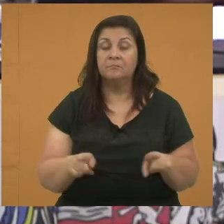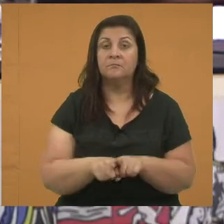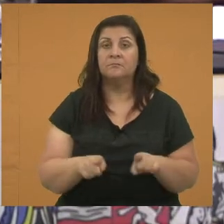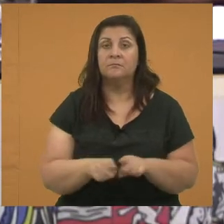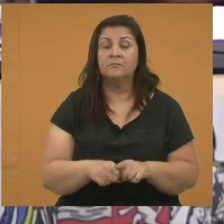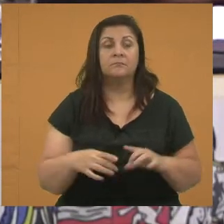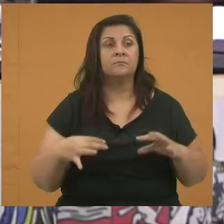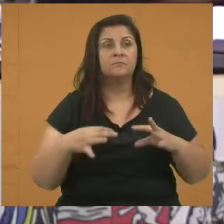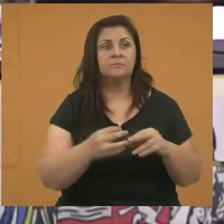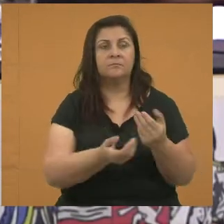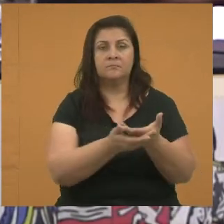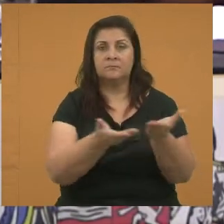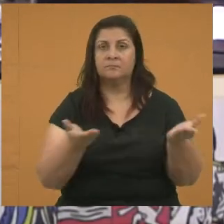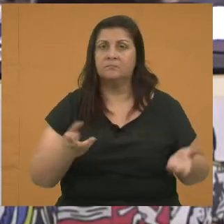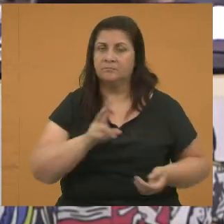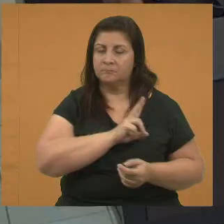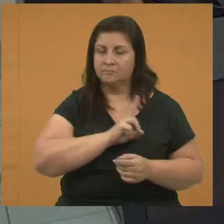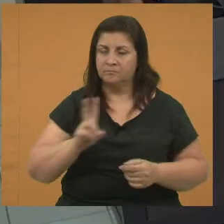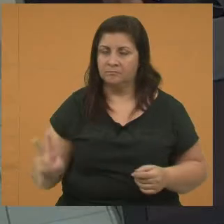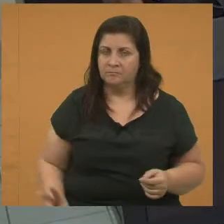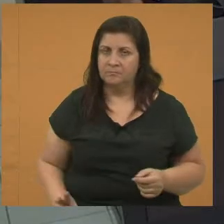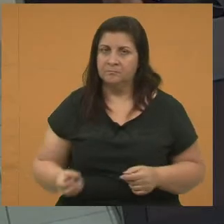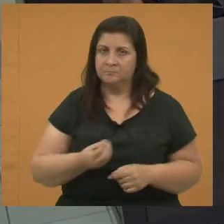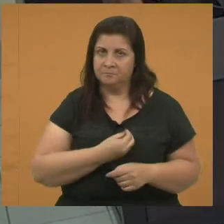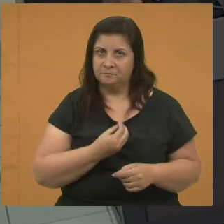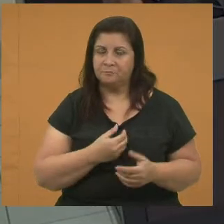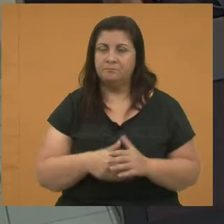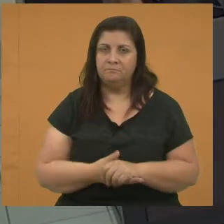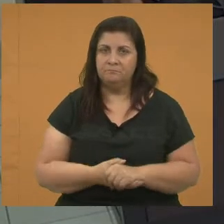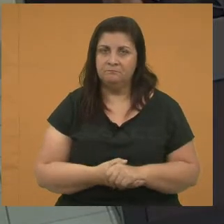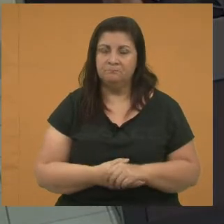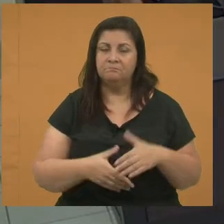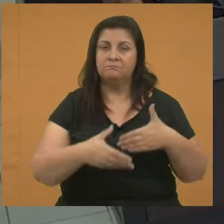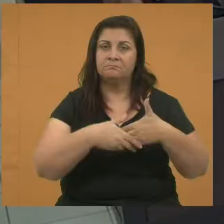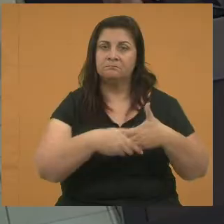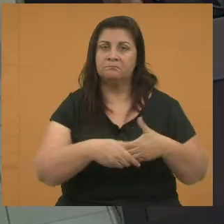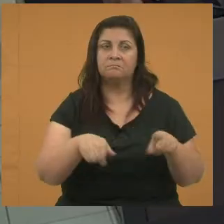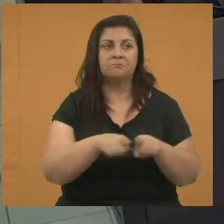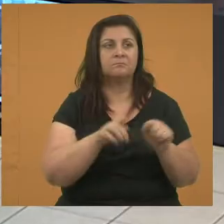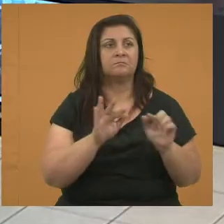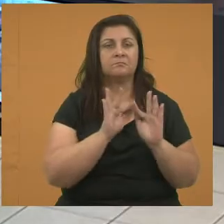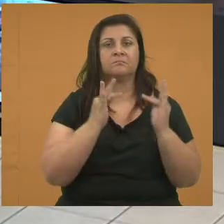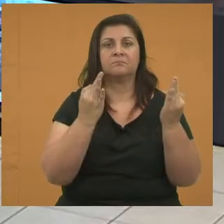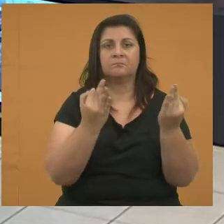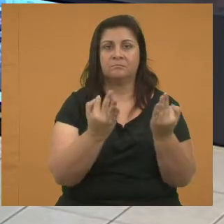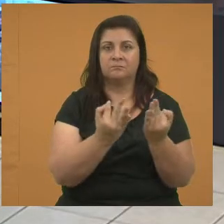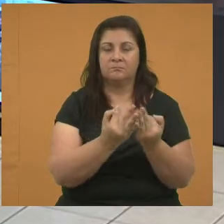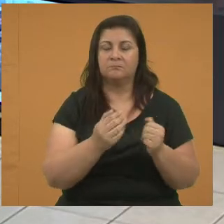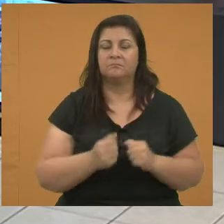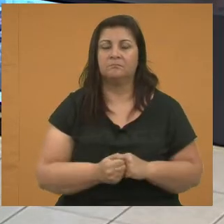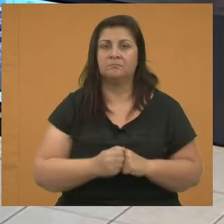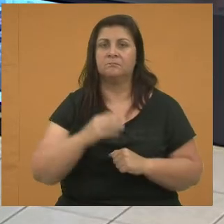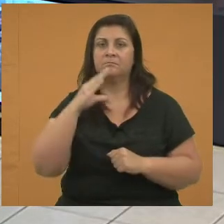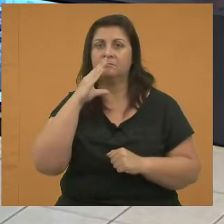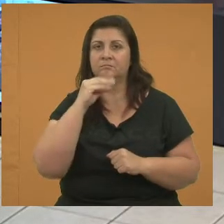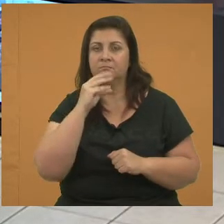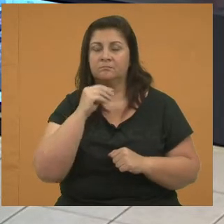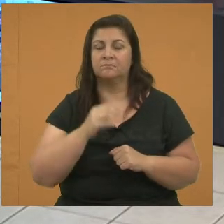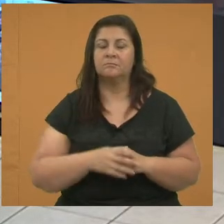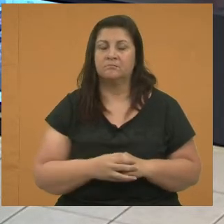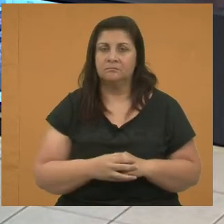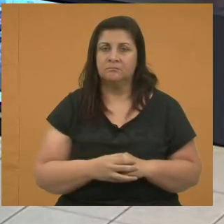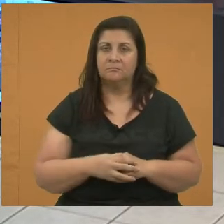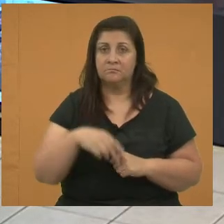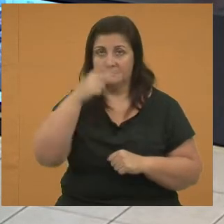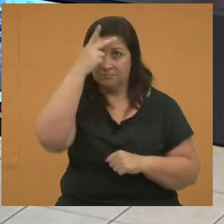todos os nobres vereadores aqui presentes, cumprimentar aqui familiares, funcionários, homenageados